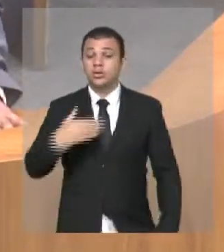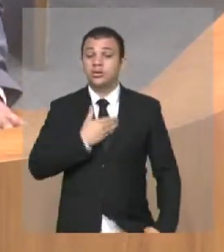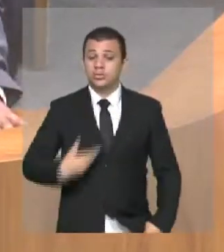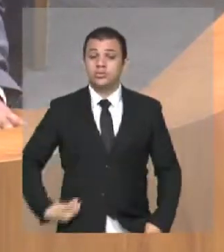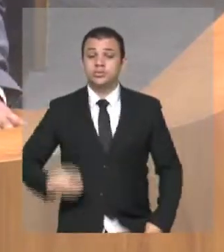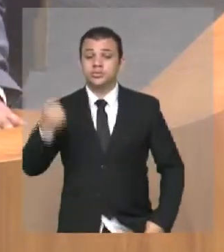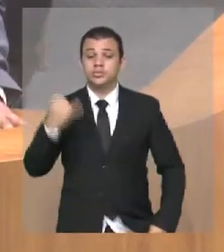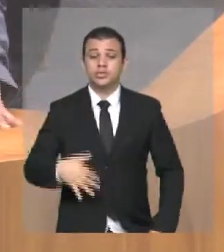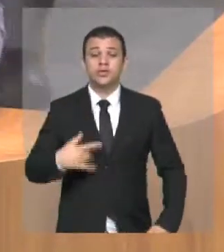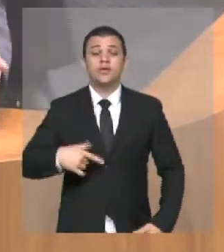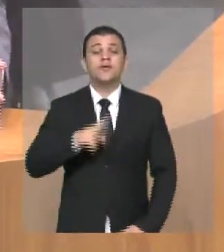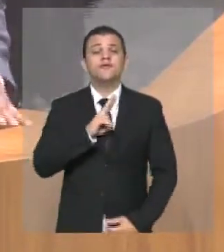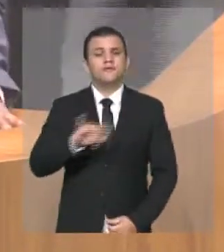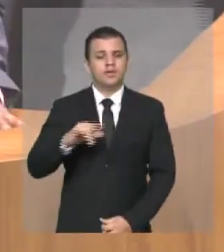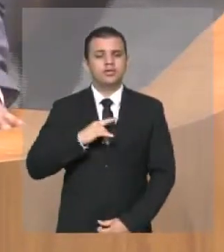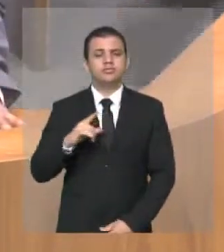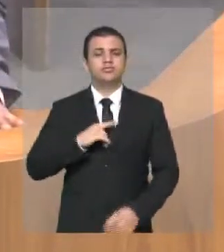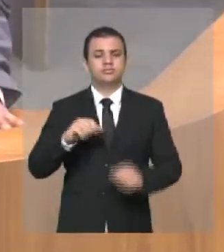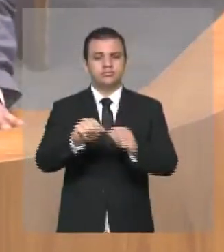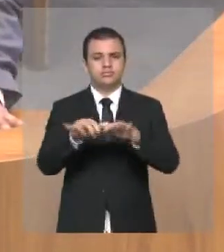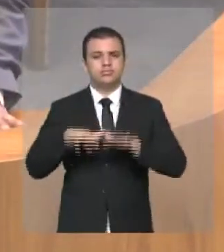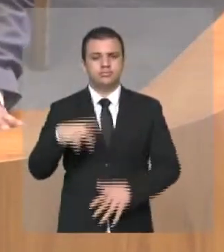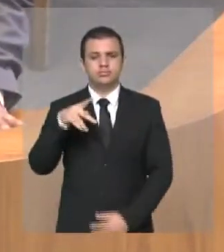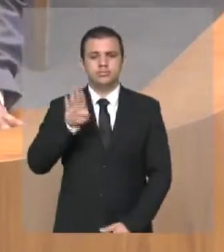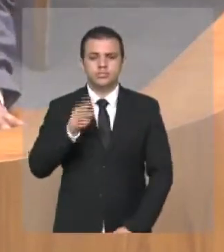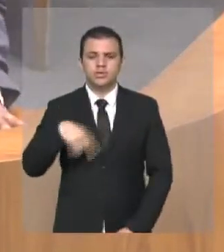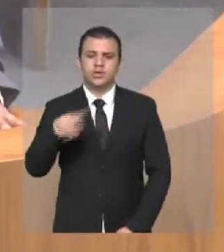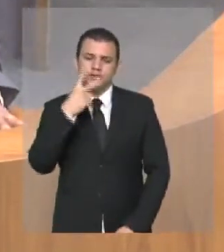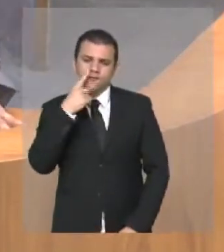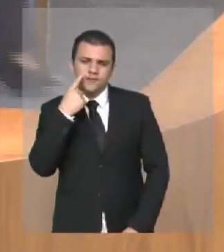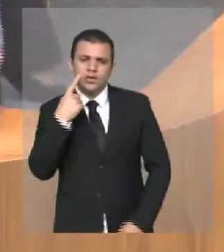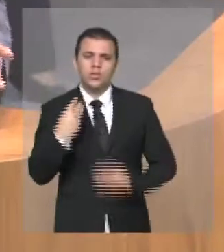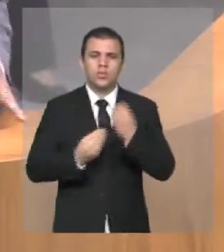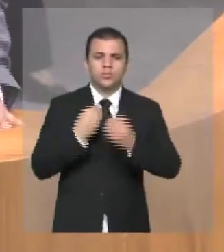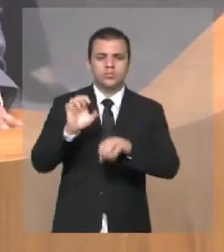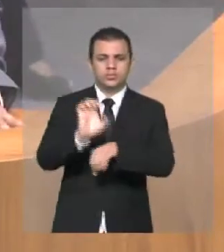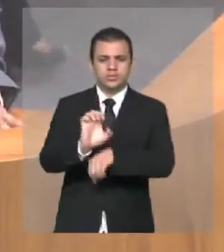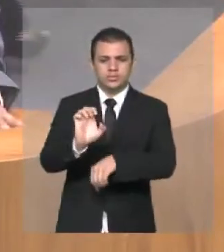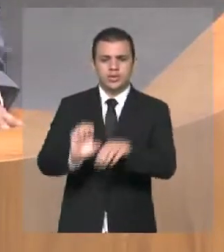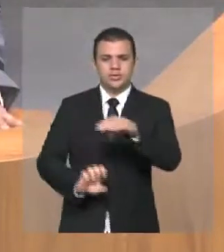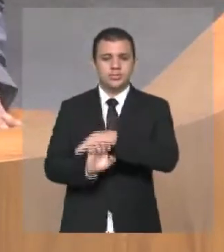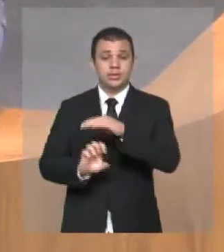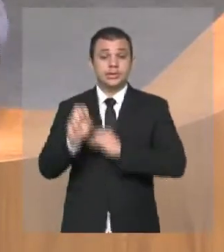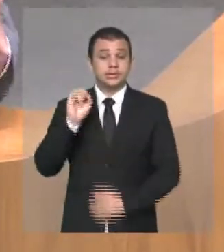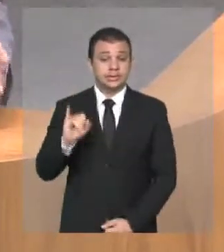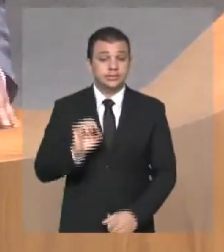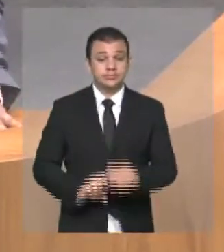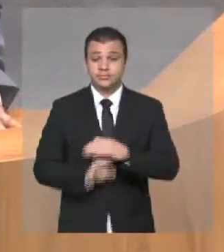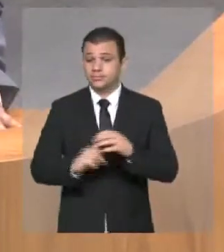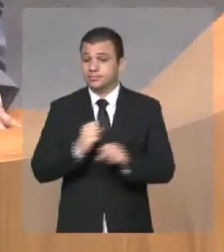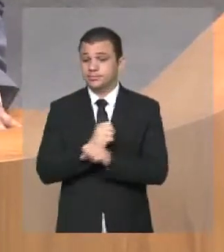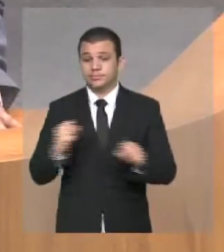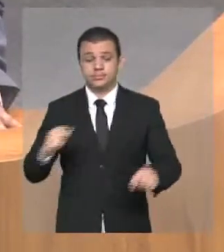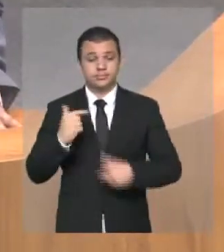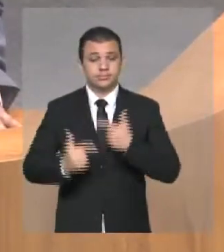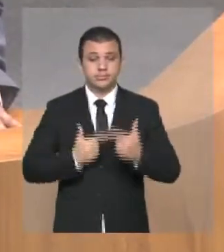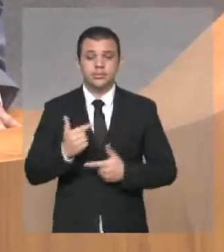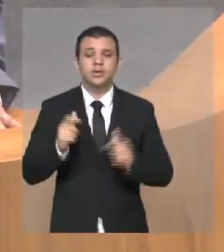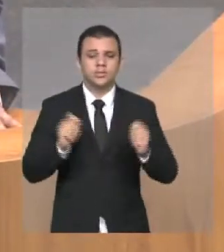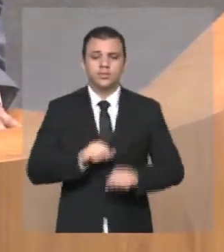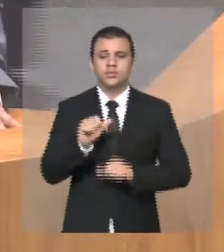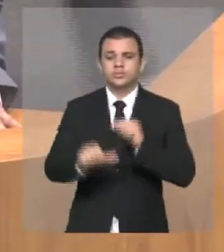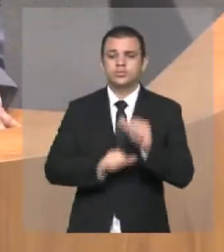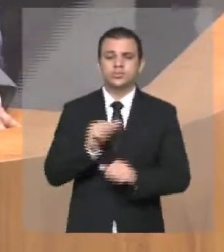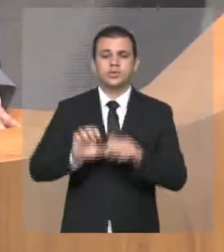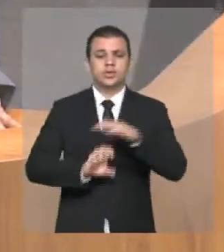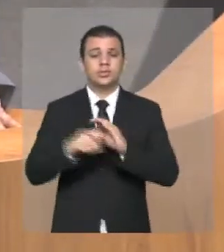audiência pública para poder ver a situação da empresa, caso não tiver condições de estar executando a obra, para poder trocar de empresa.